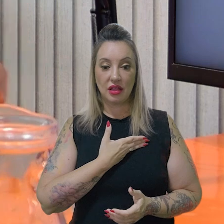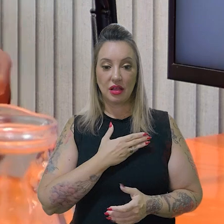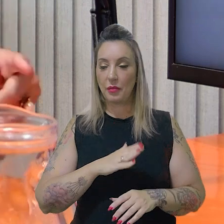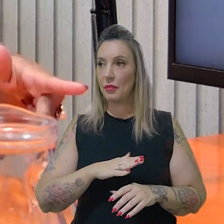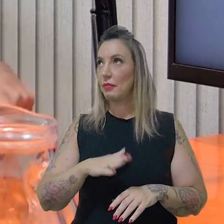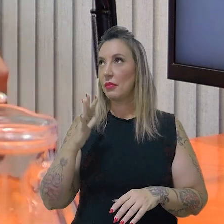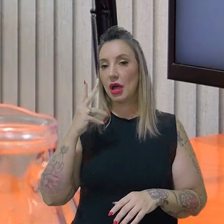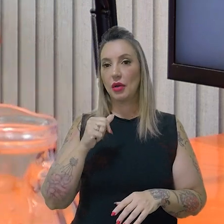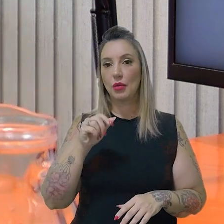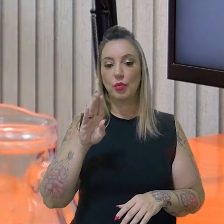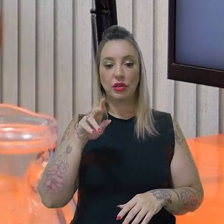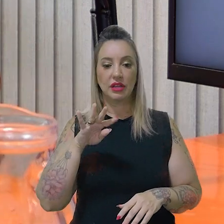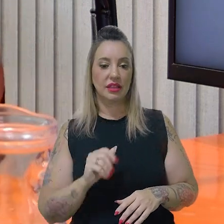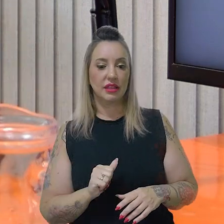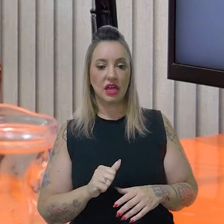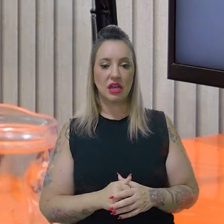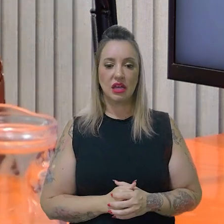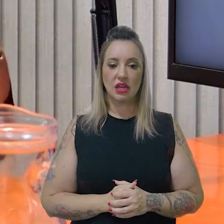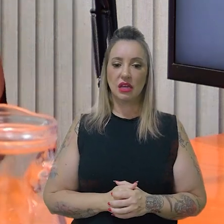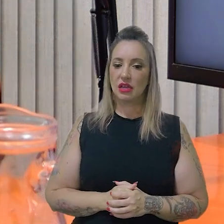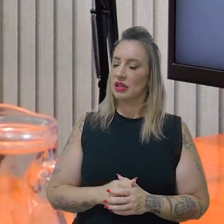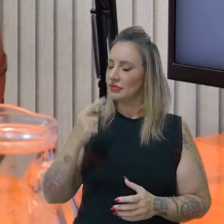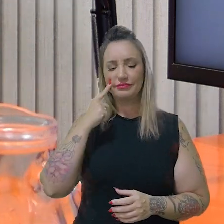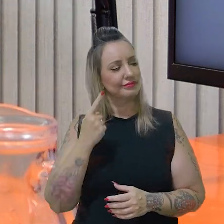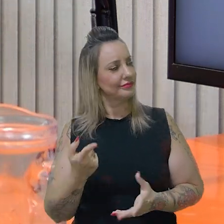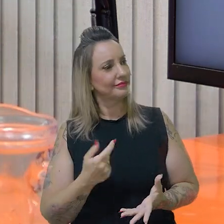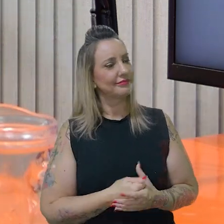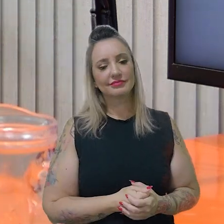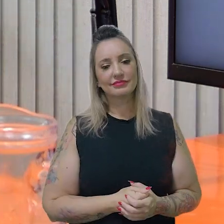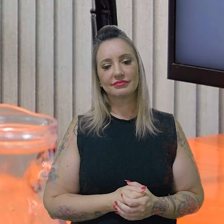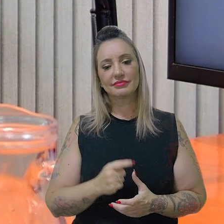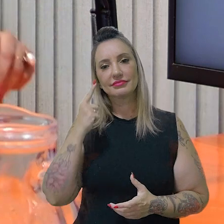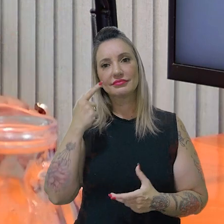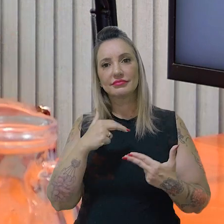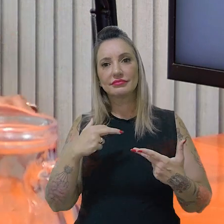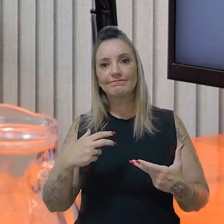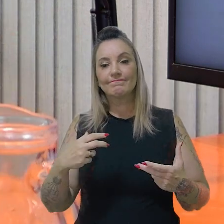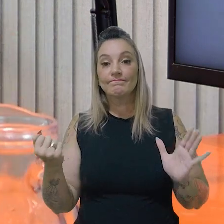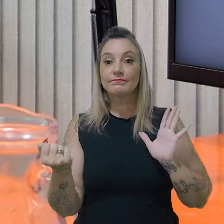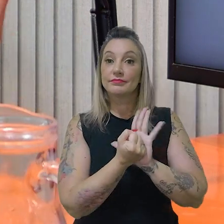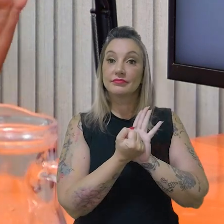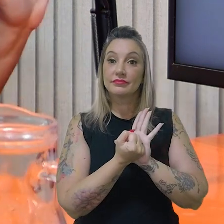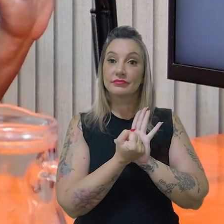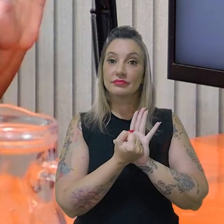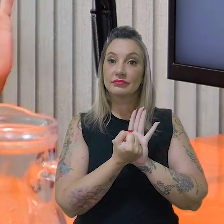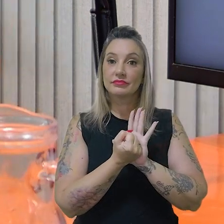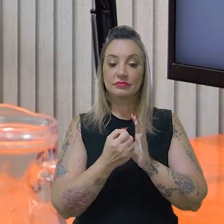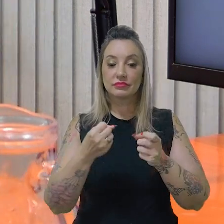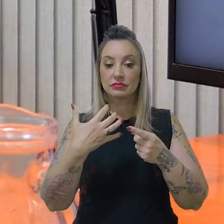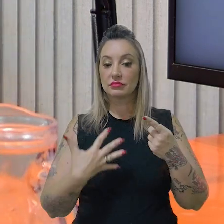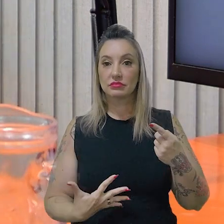ô bonita e aí eu cara tem que ter uma coisa que vai marcar e aí joguei no Google